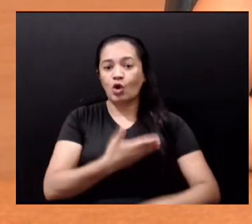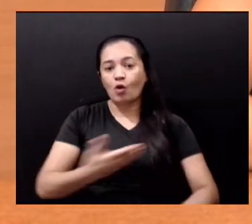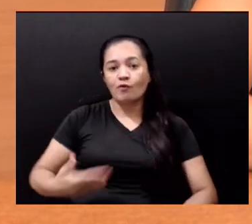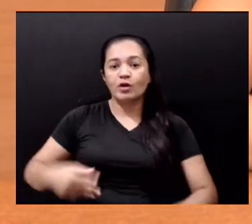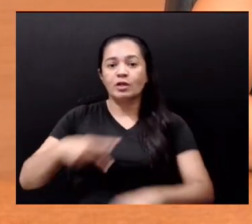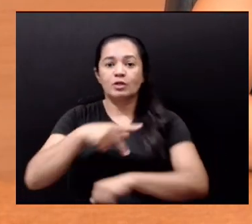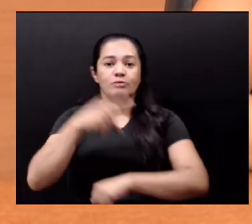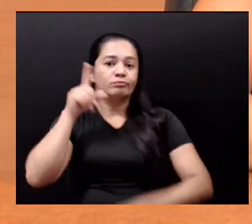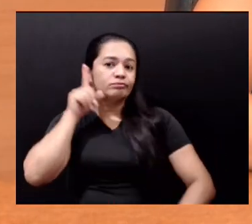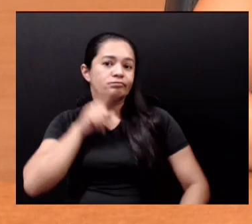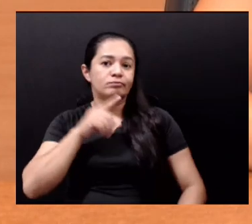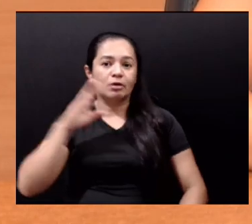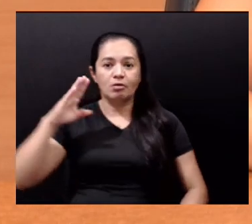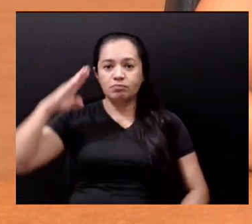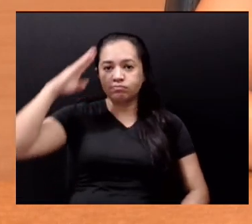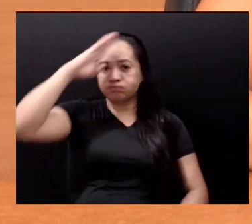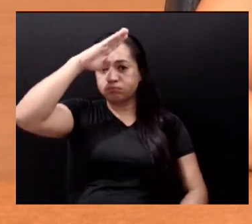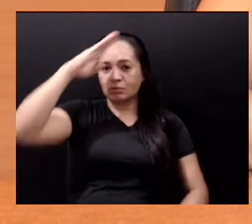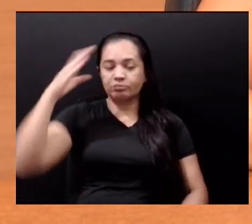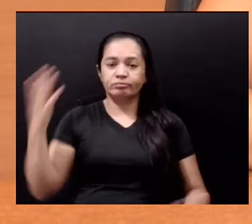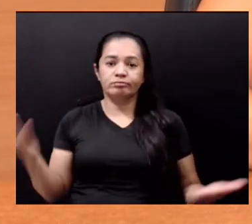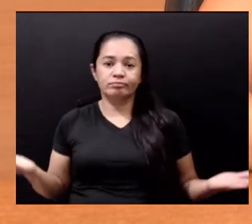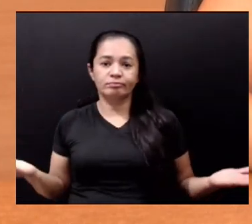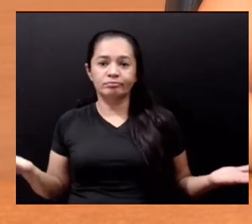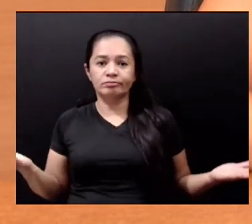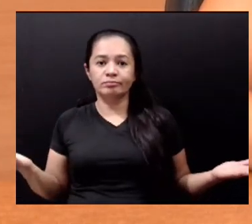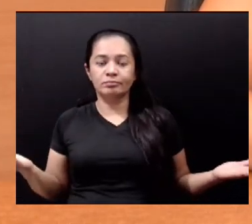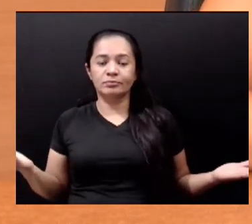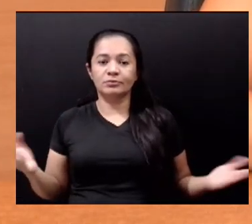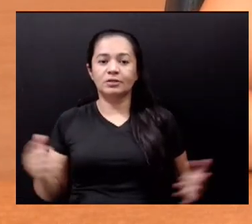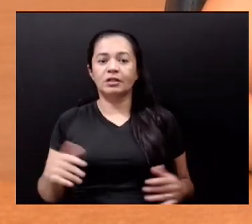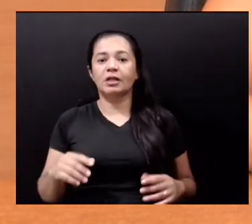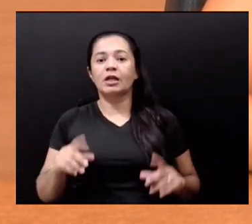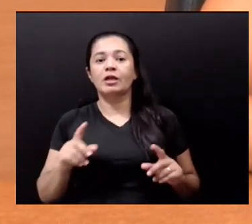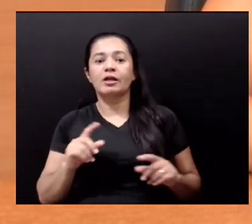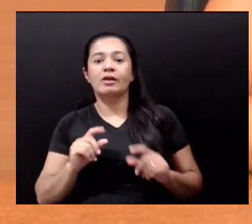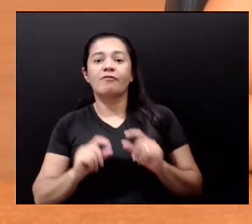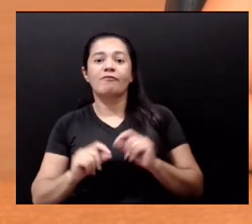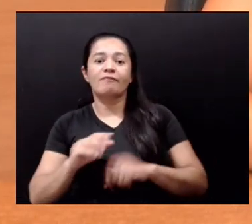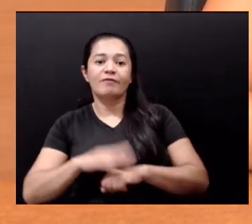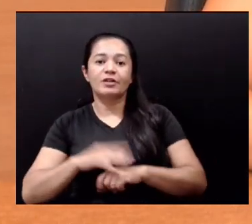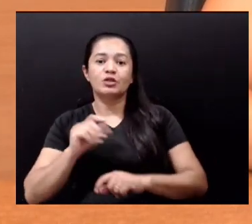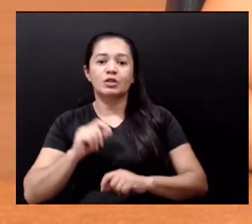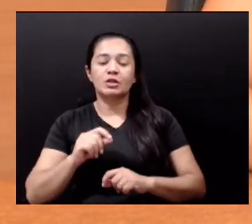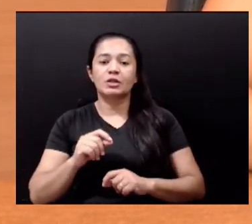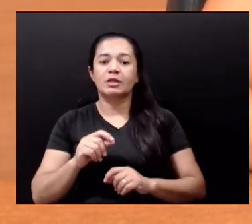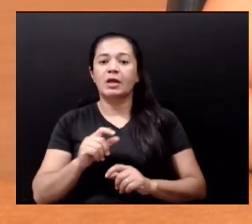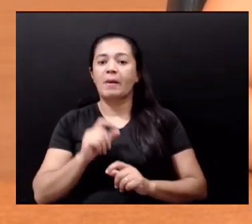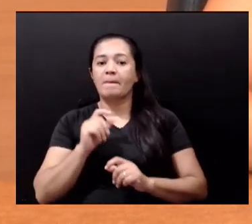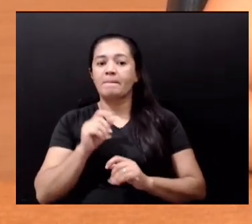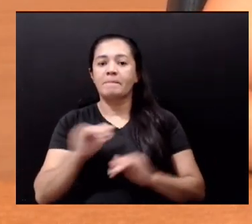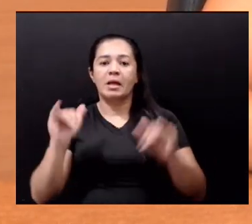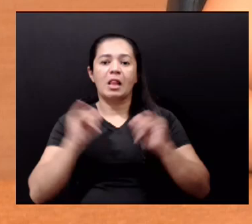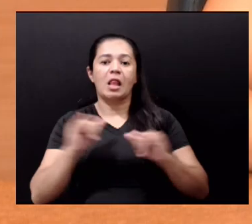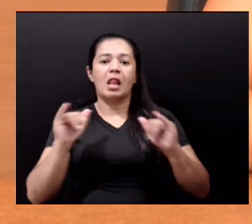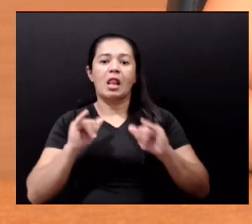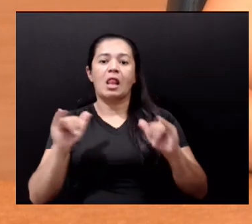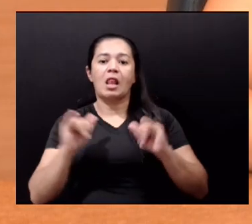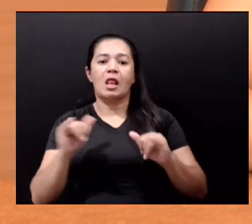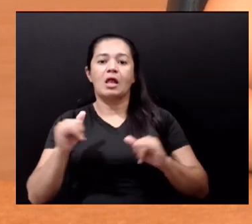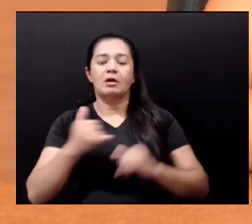né, que mensagens xenófobas, misóginas, transfóbicas sejam propagadas, não só